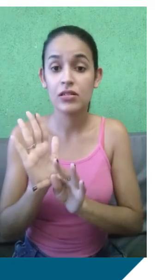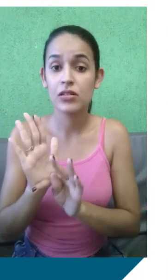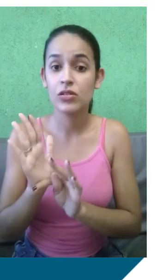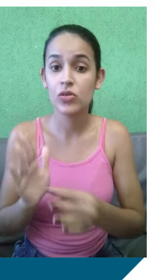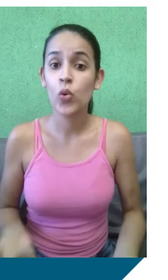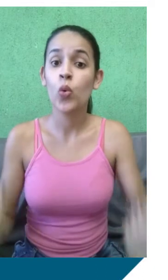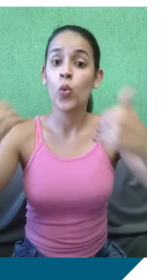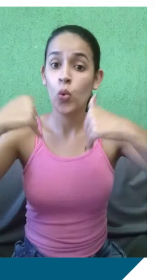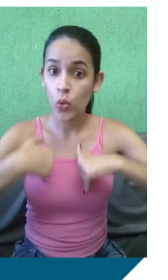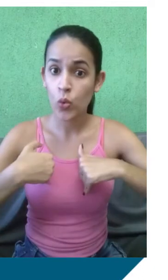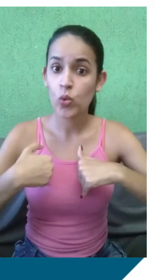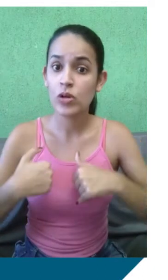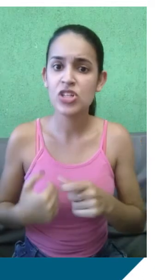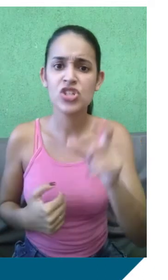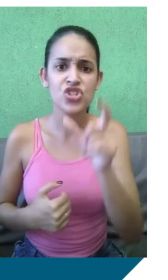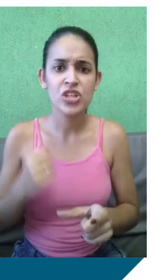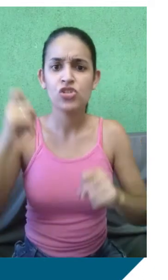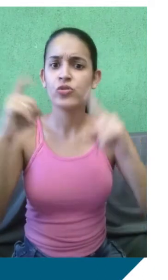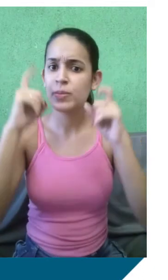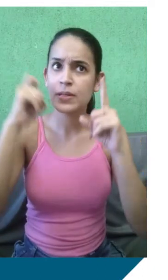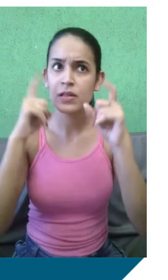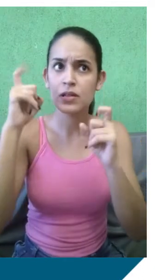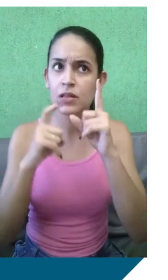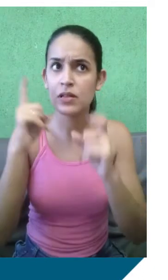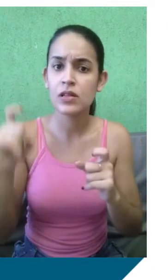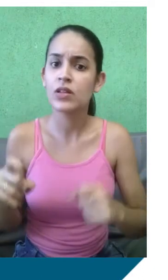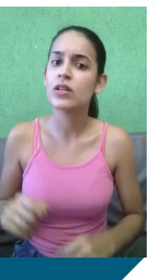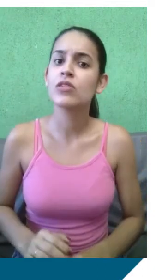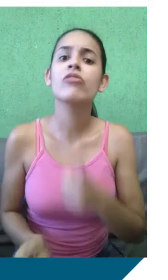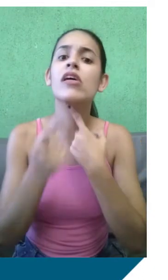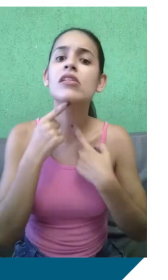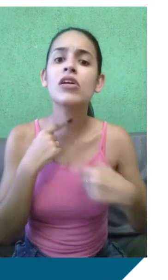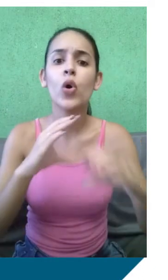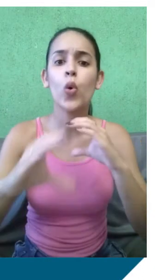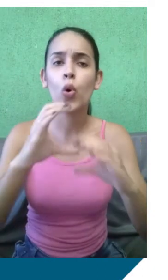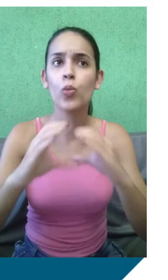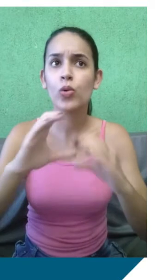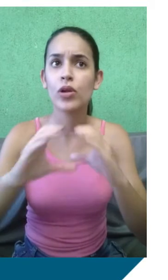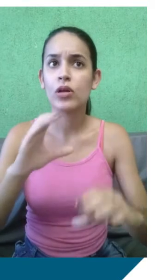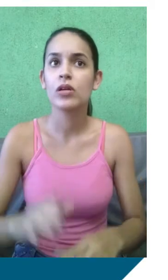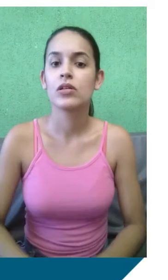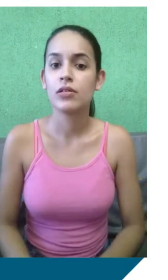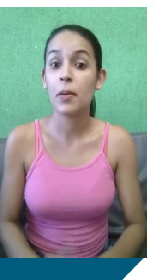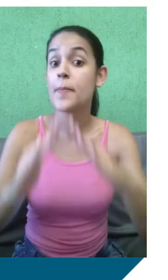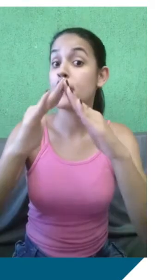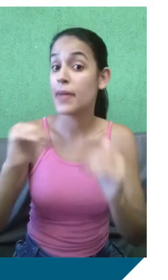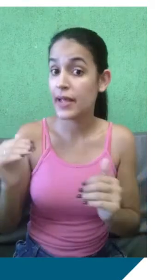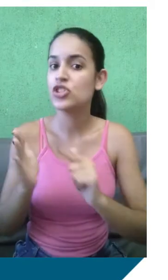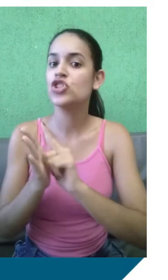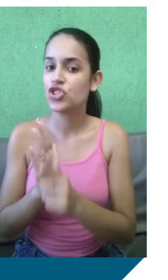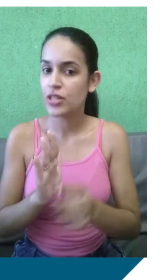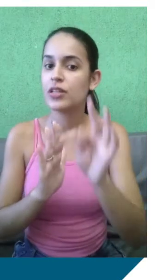caracterizam a partir de seus recursos expressivos e intenções comunicativas e pede-se a identificação do gênero